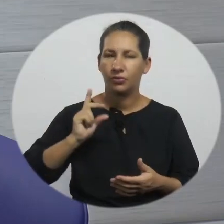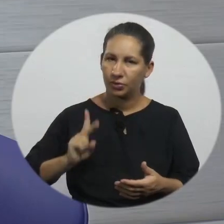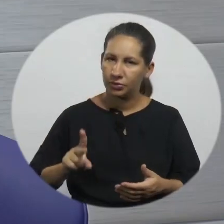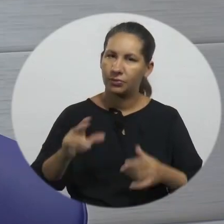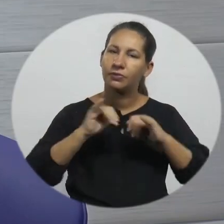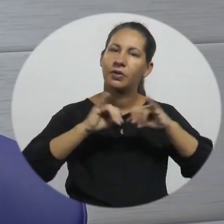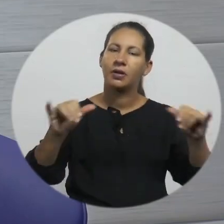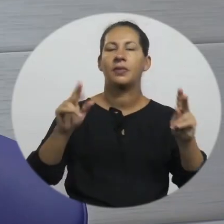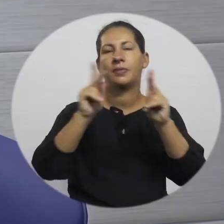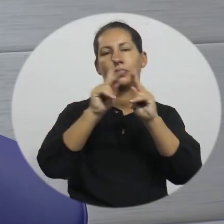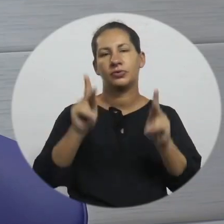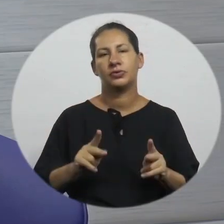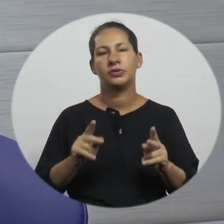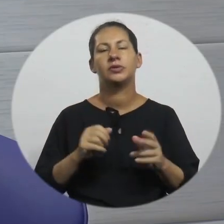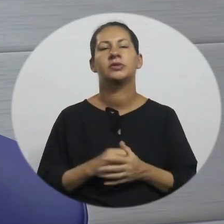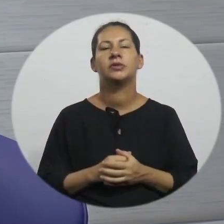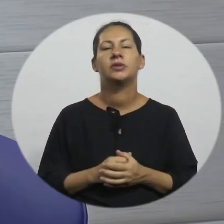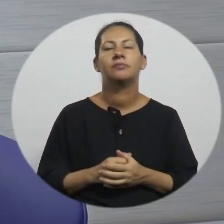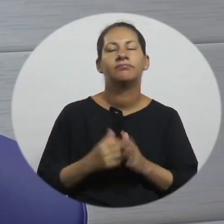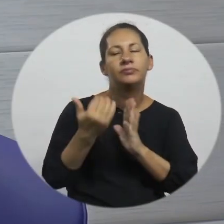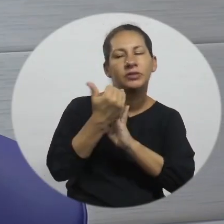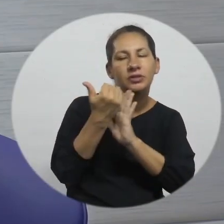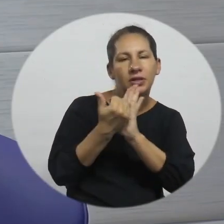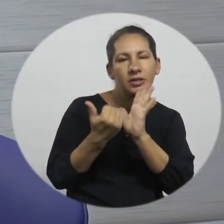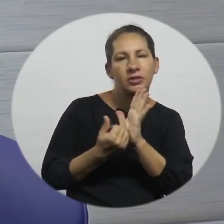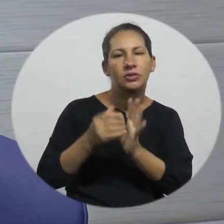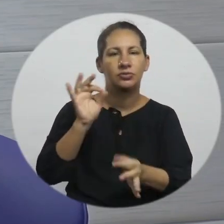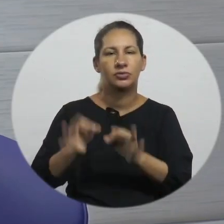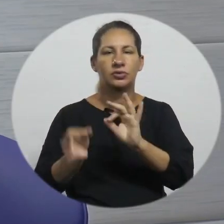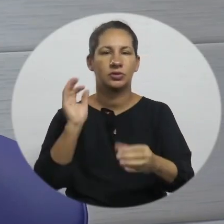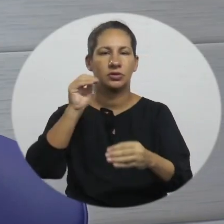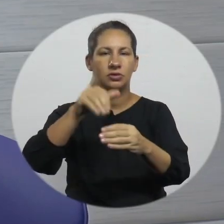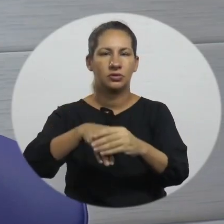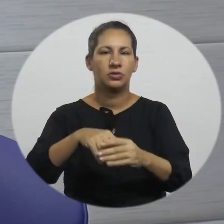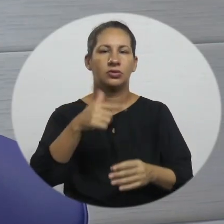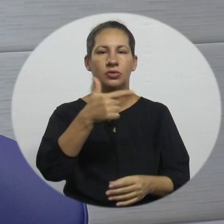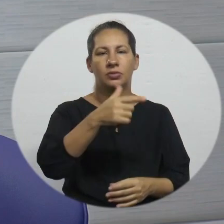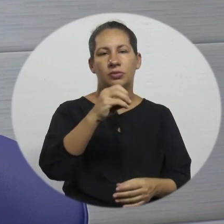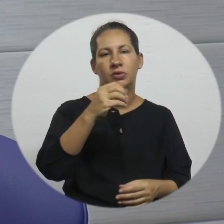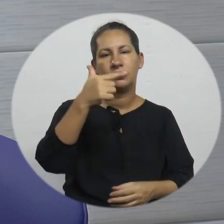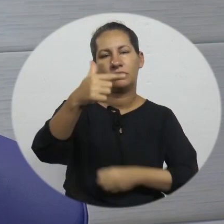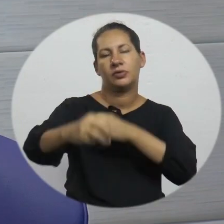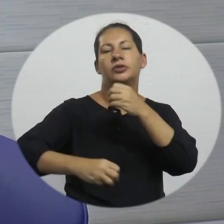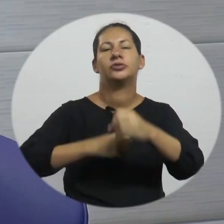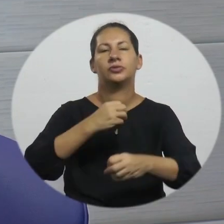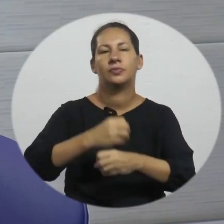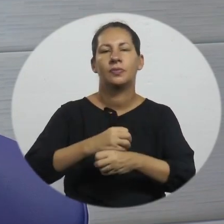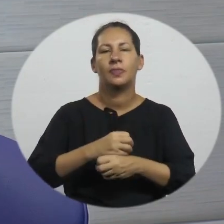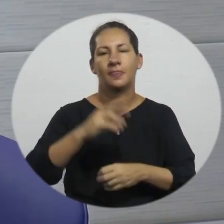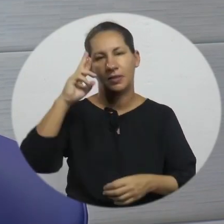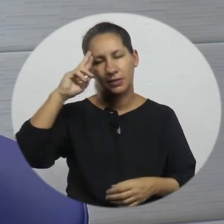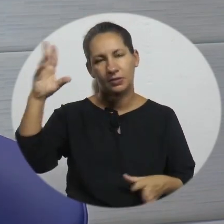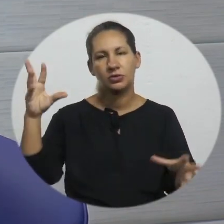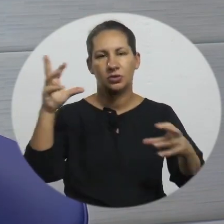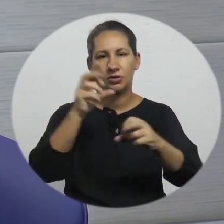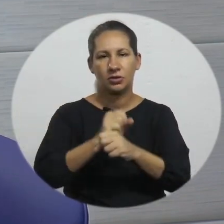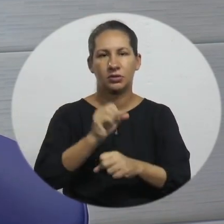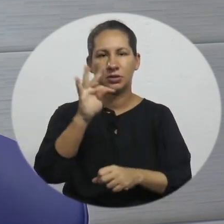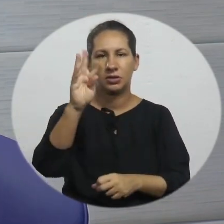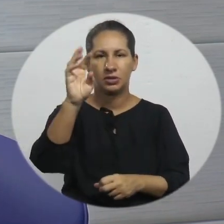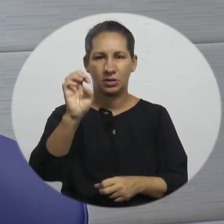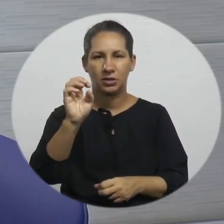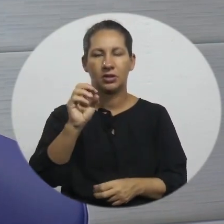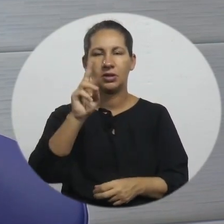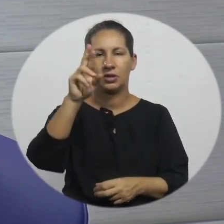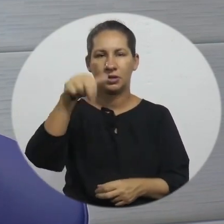E nós continuamos a falar sobre os projetos e as estratégias da Justiça Eleitoral para o pleito municipal de 2020 com a diretora-geral